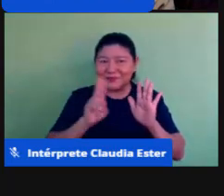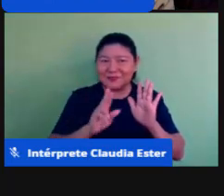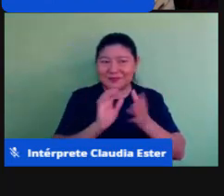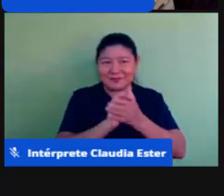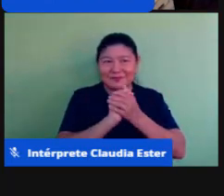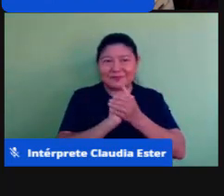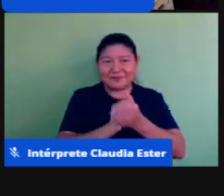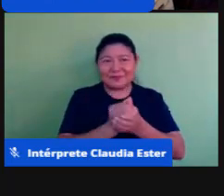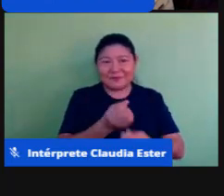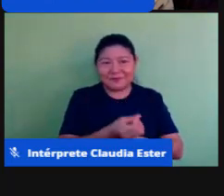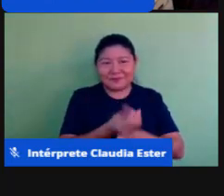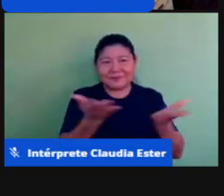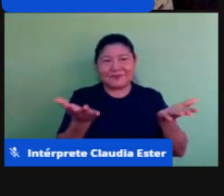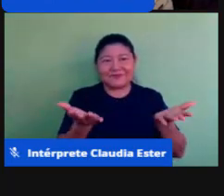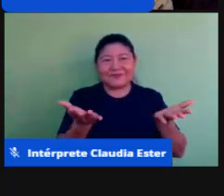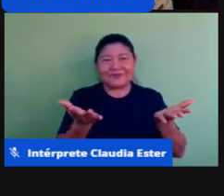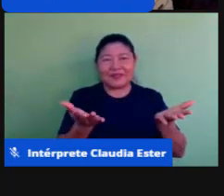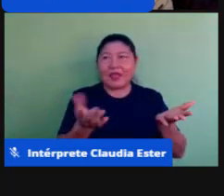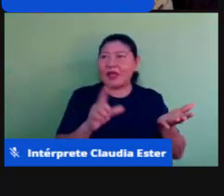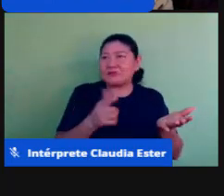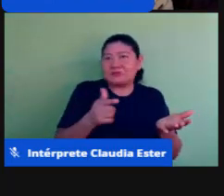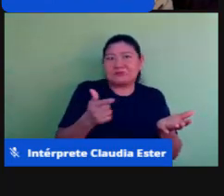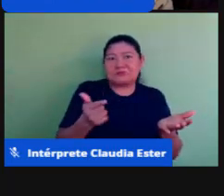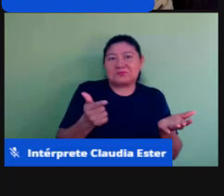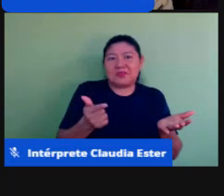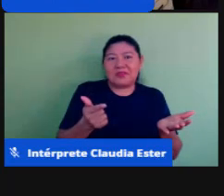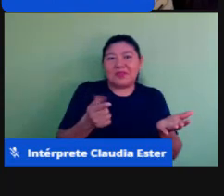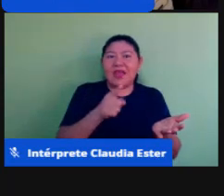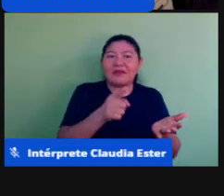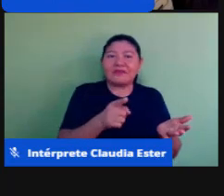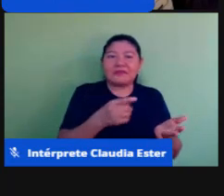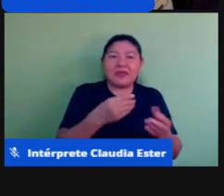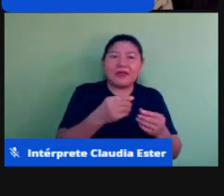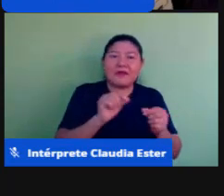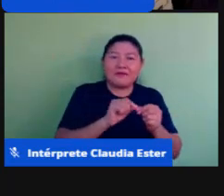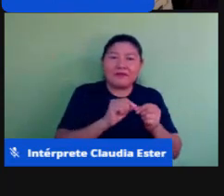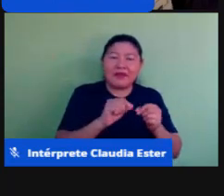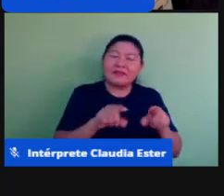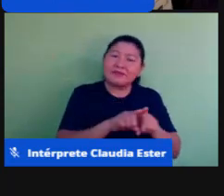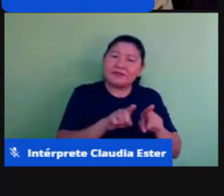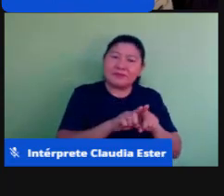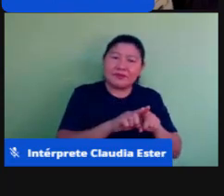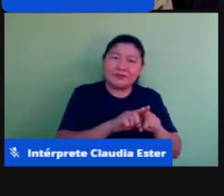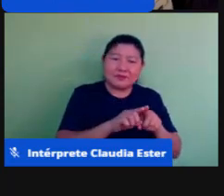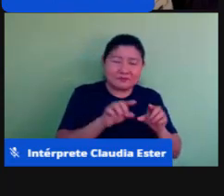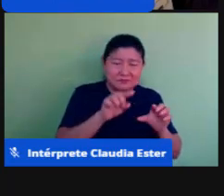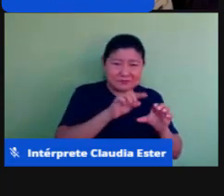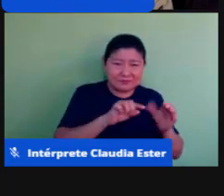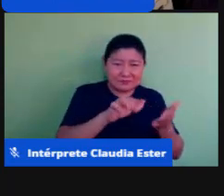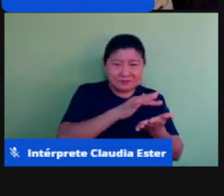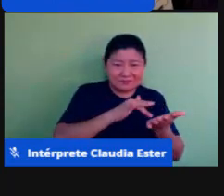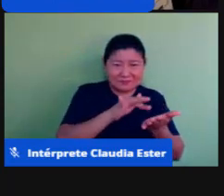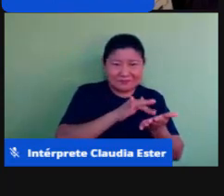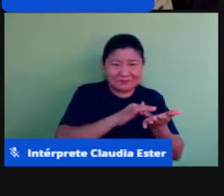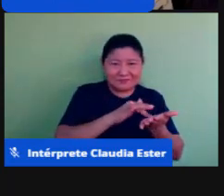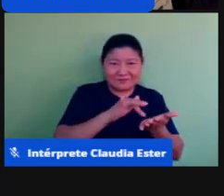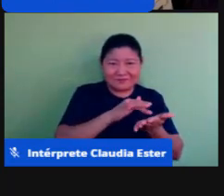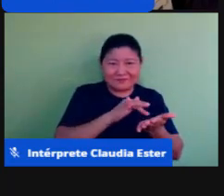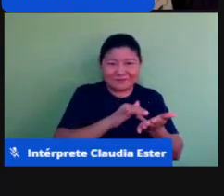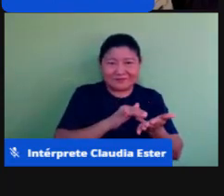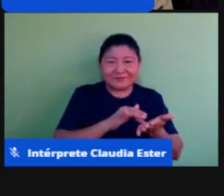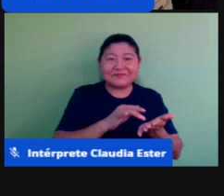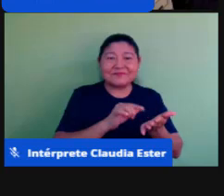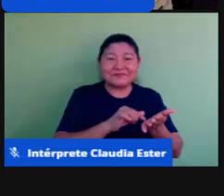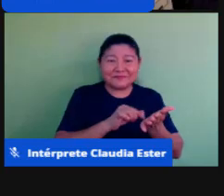não tiverem um dado, você pode encaminhar esse peão. É um peão de números. Você usa CD,